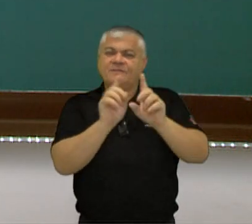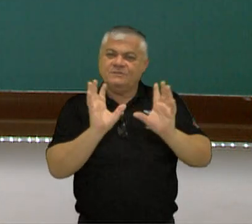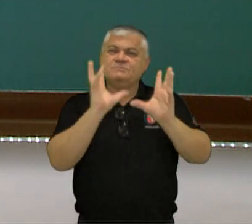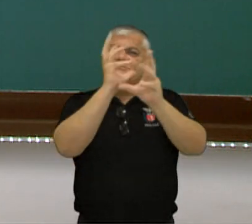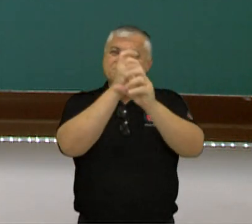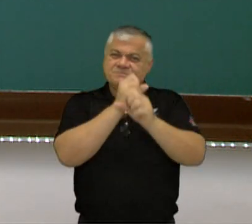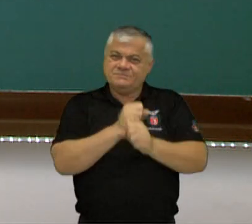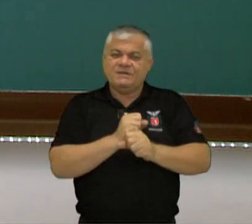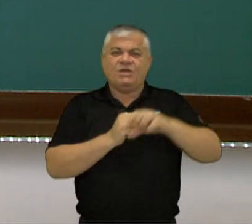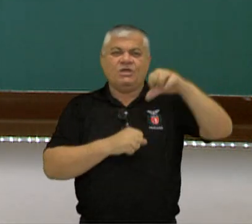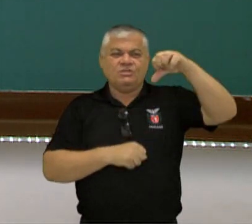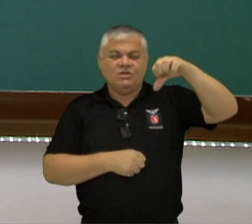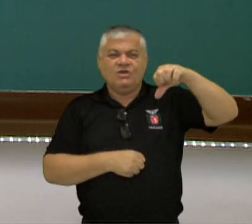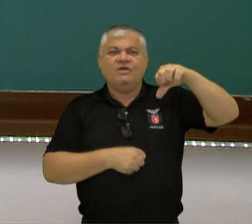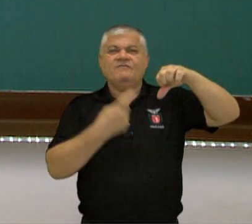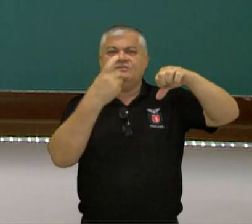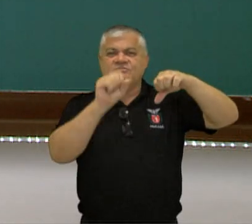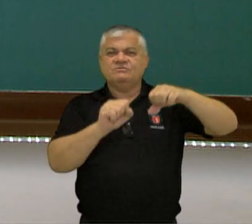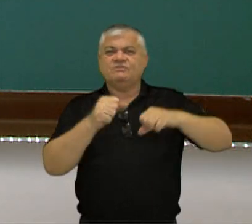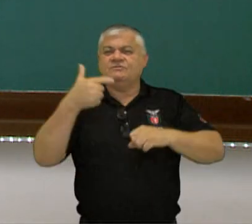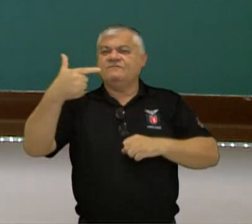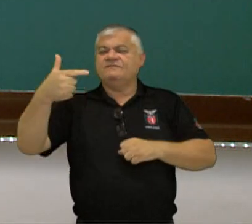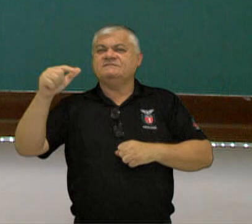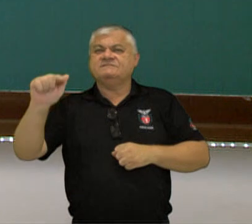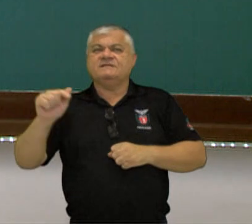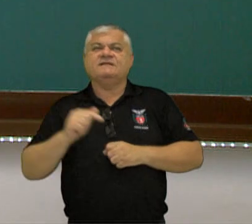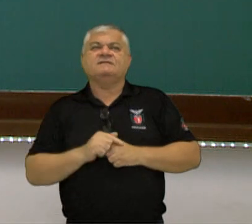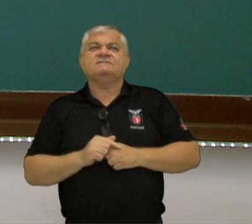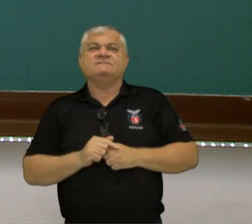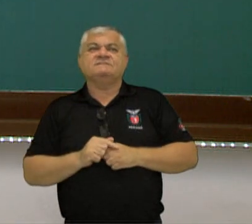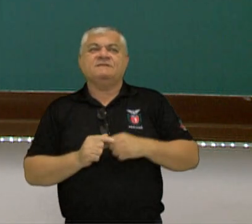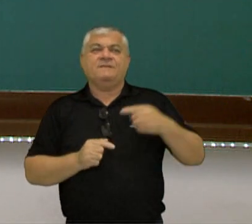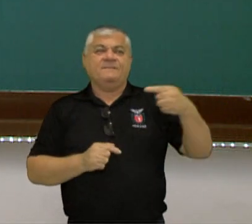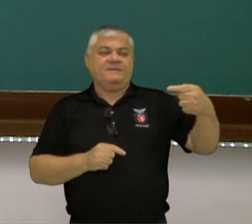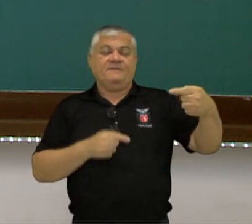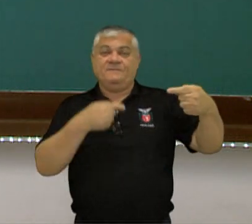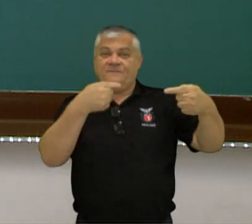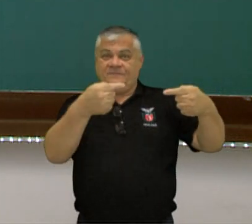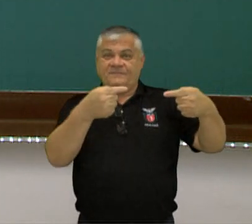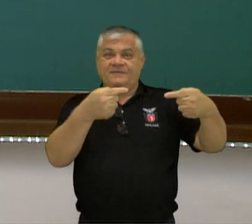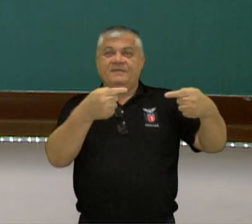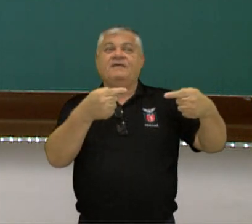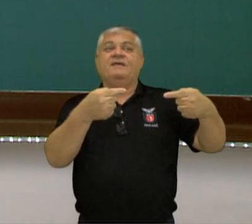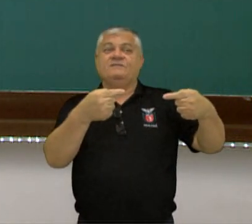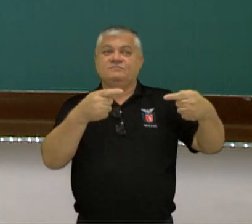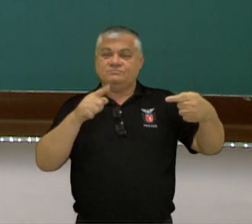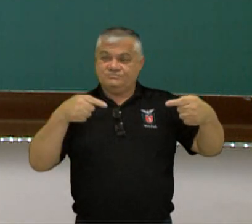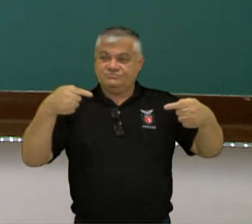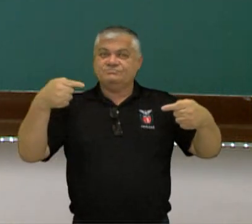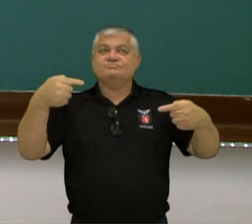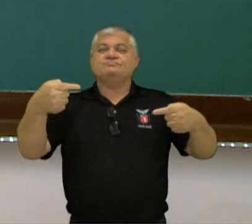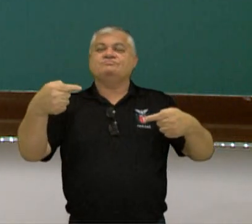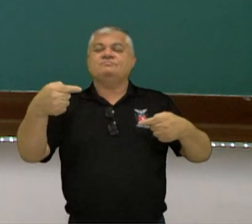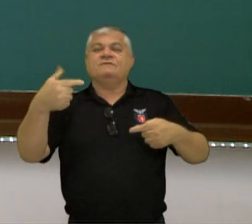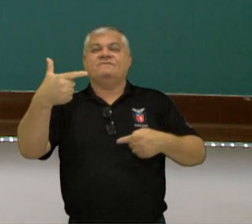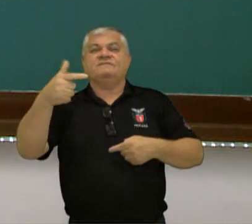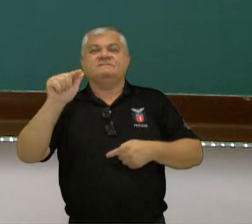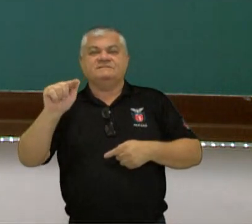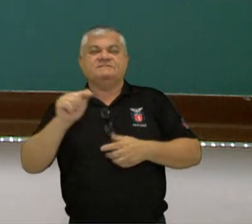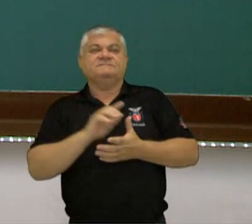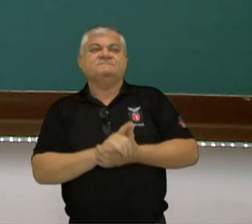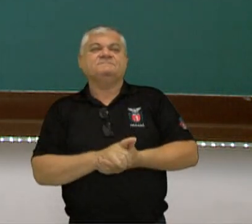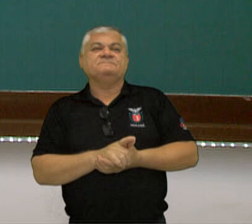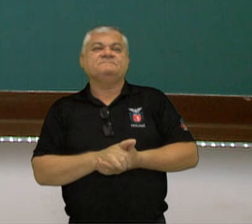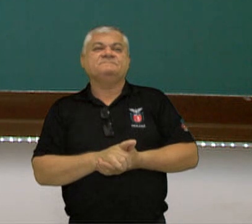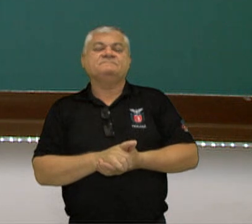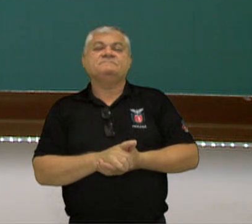dois. 9 com 18 vai dar 27. Sinais iguais, a gente vai repetir esse sinal aqui no resultado da conta.